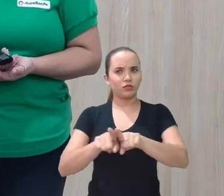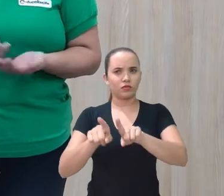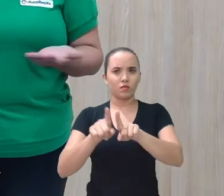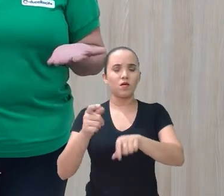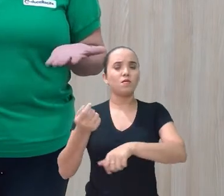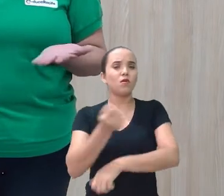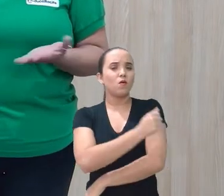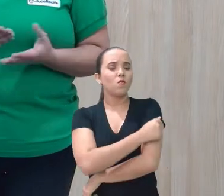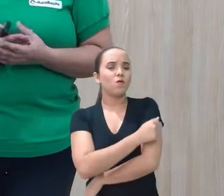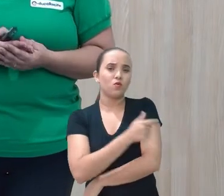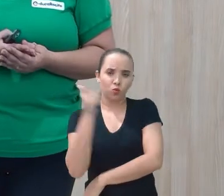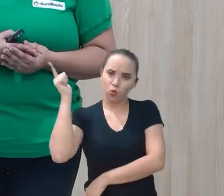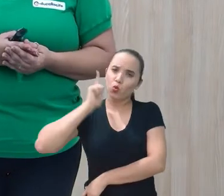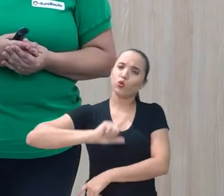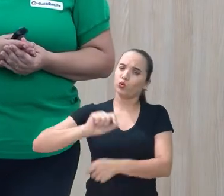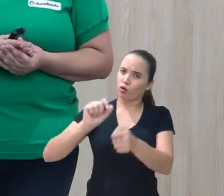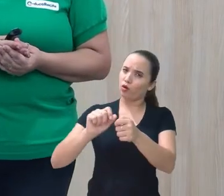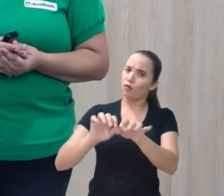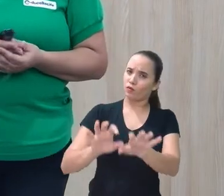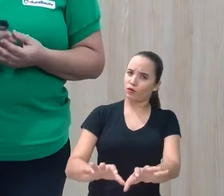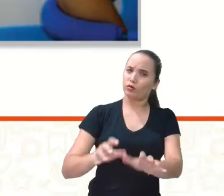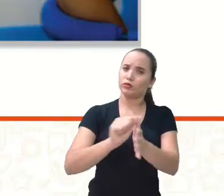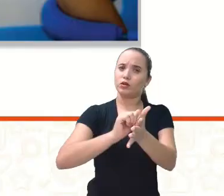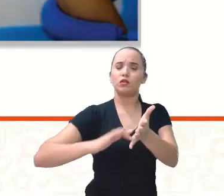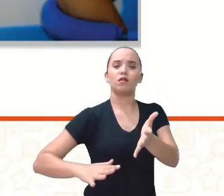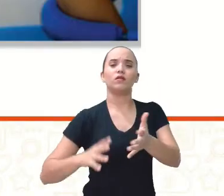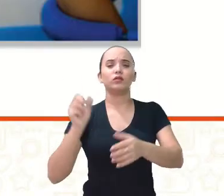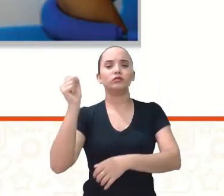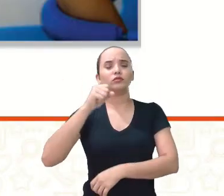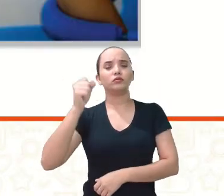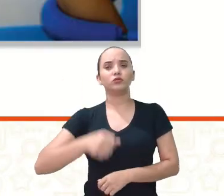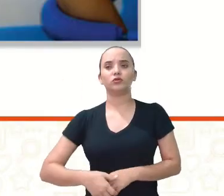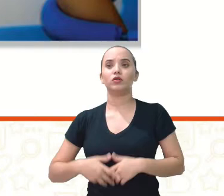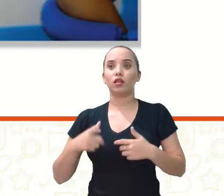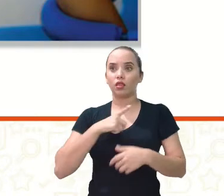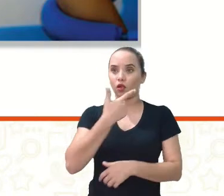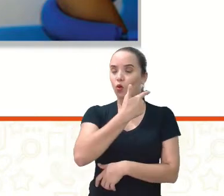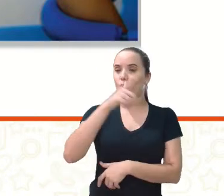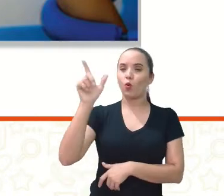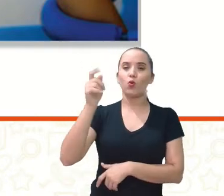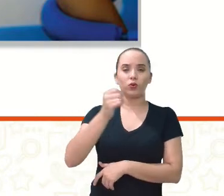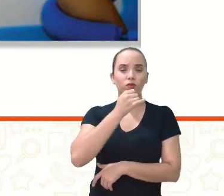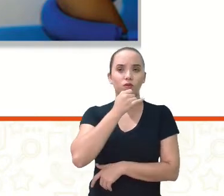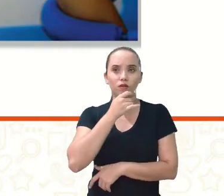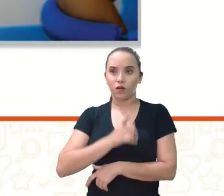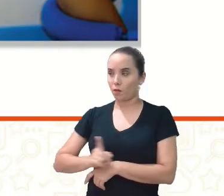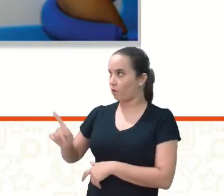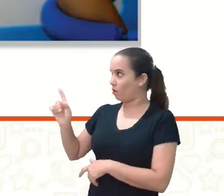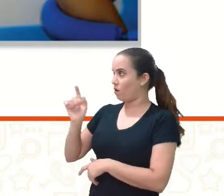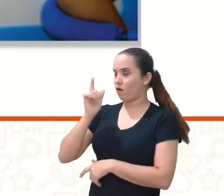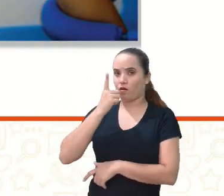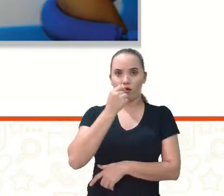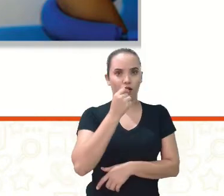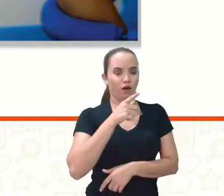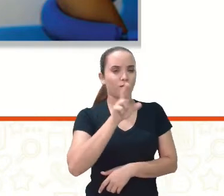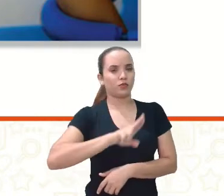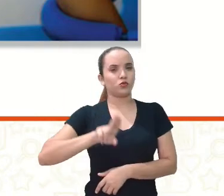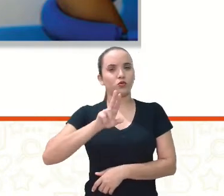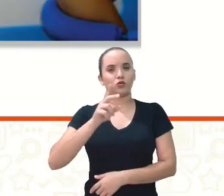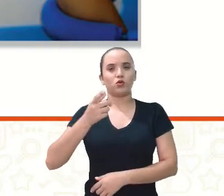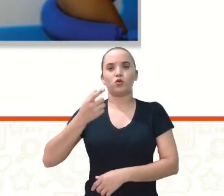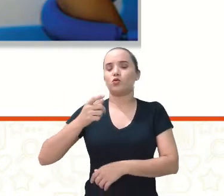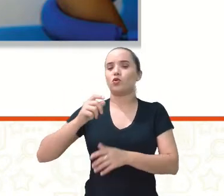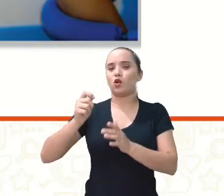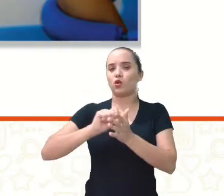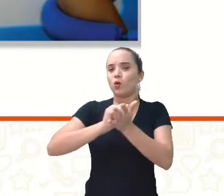atividades. Aqui tem mais exemplos, não é, de lápis, novamente ali, agora com uma borracha, No